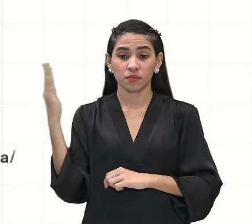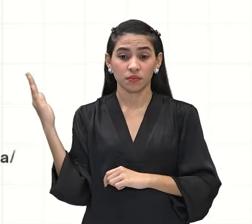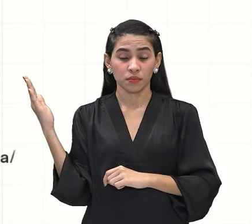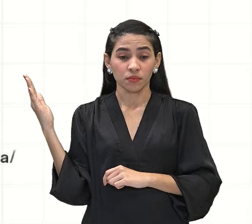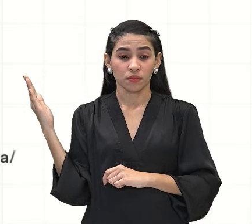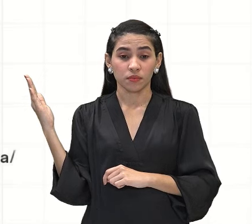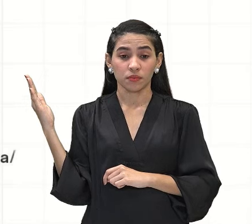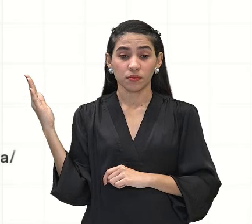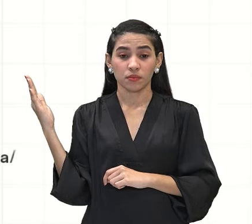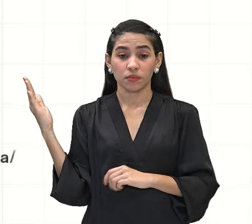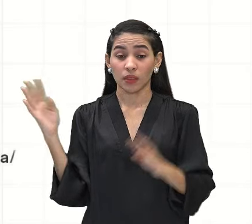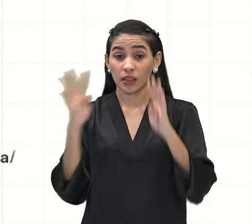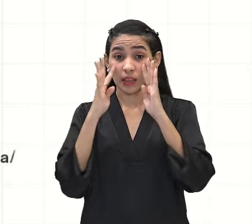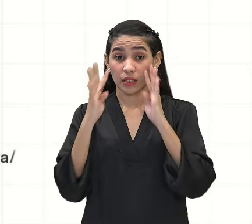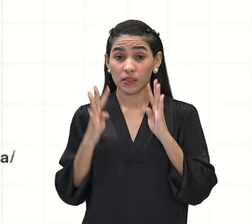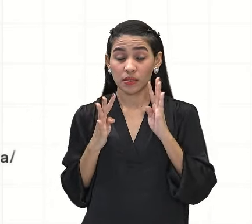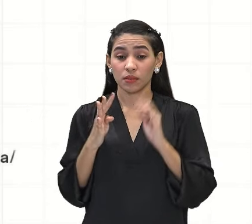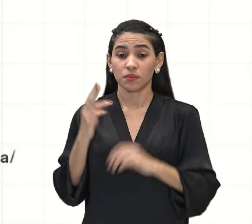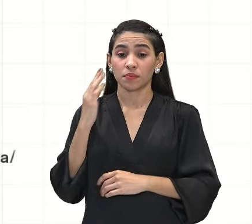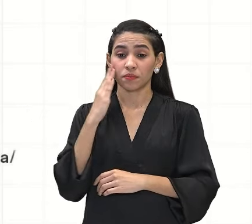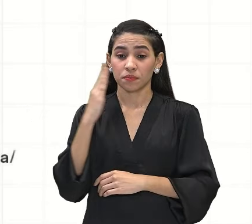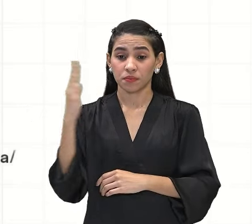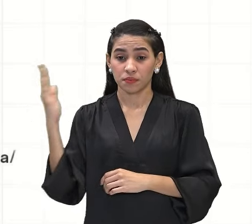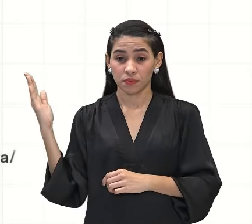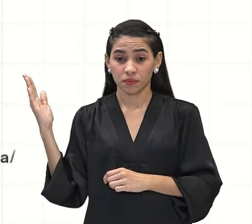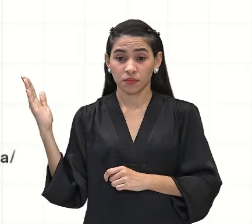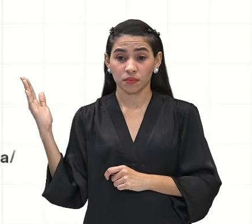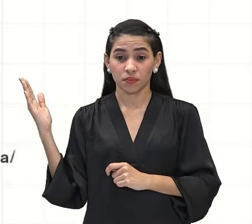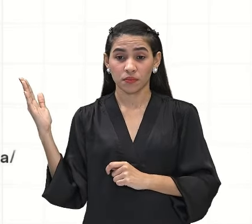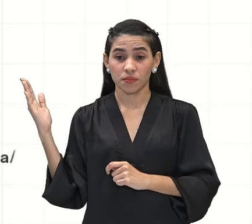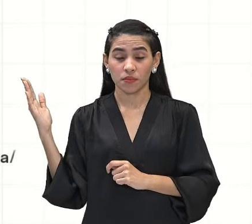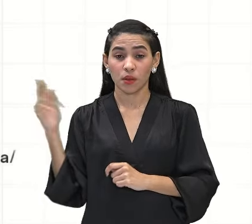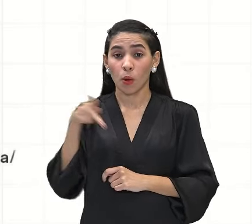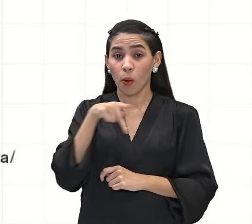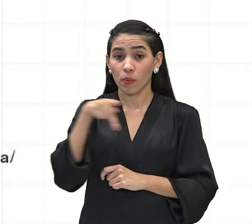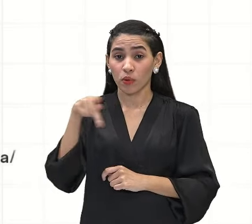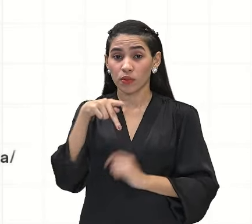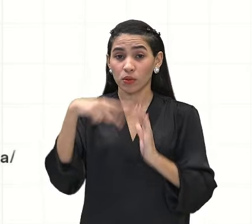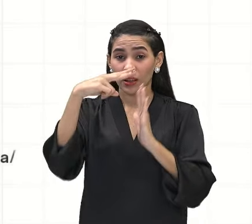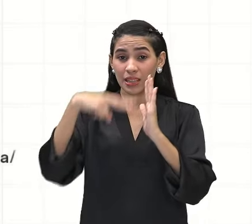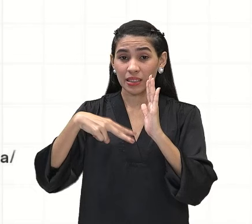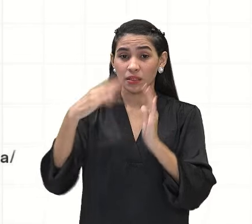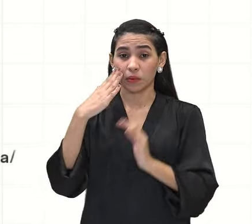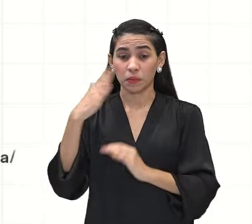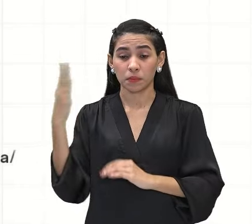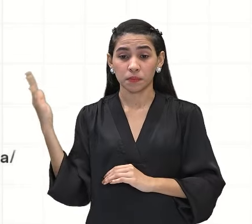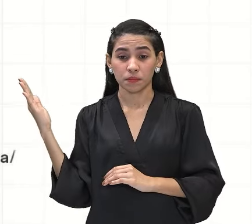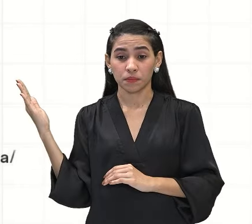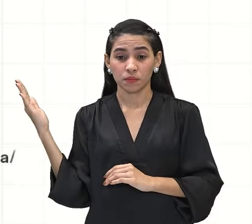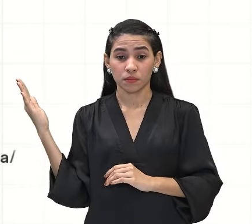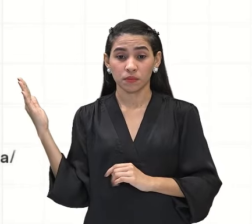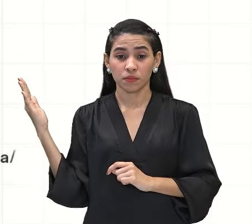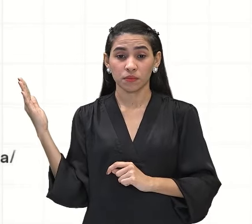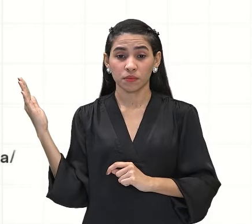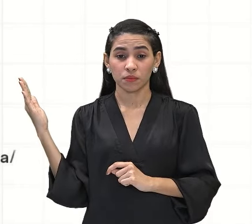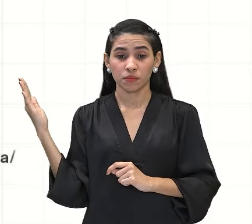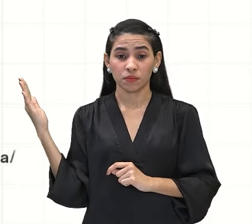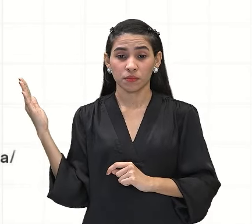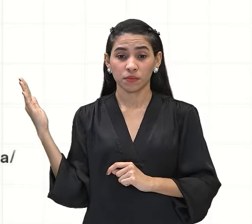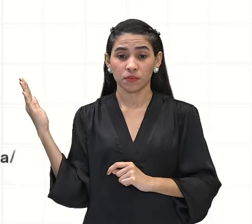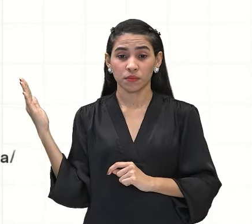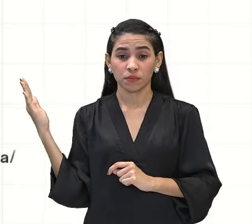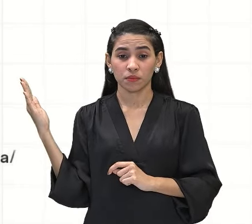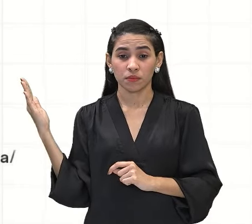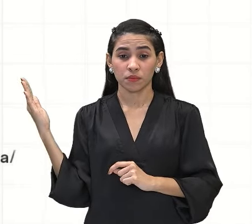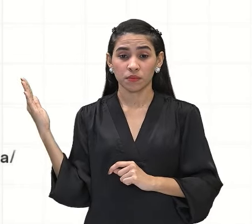só em uma rotatória o segmento que liga o meio da